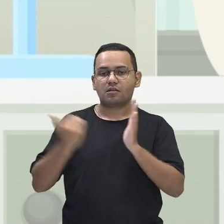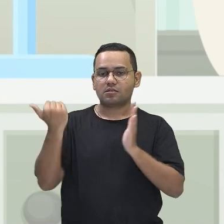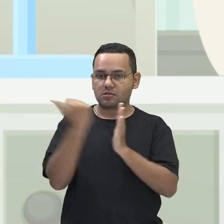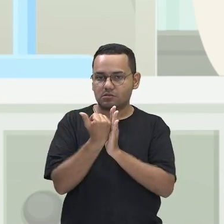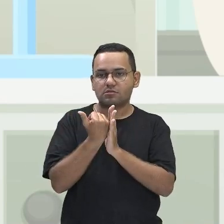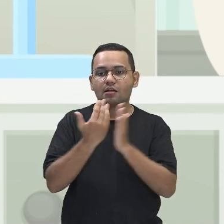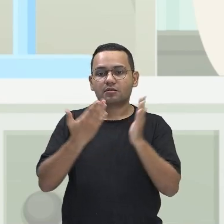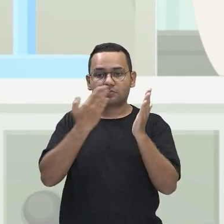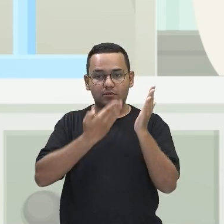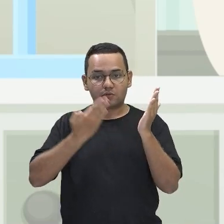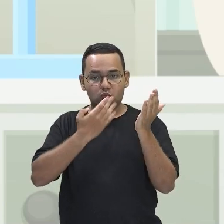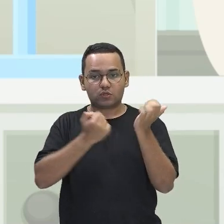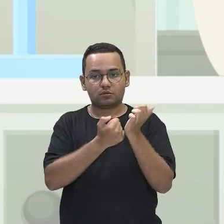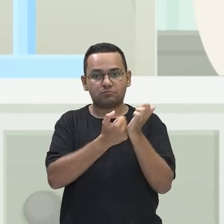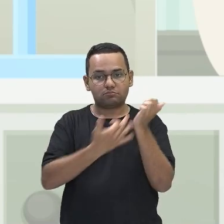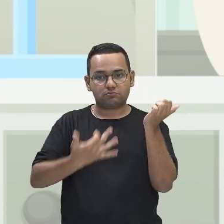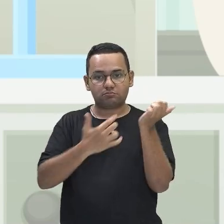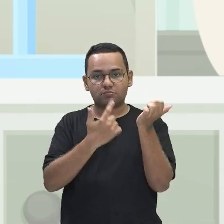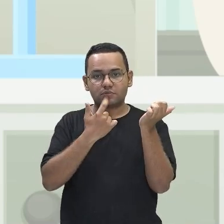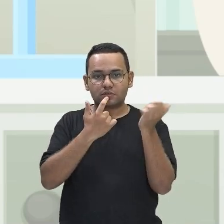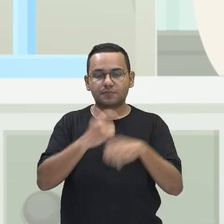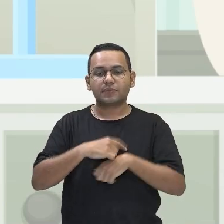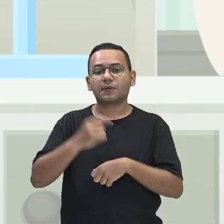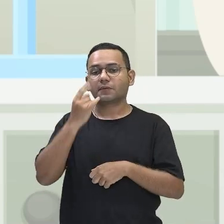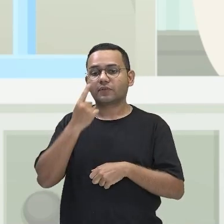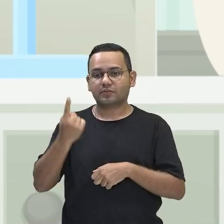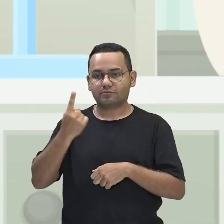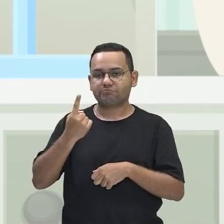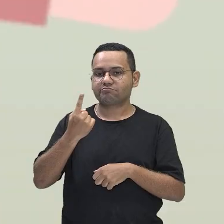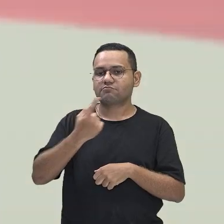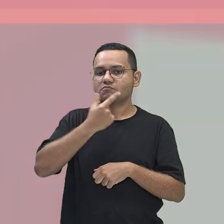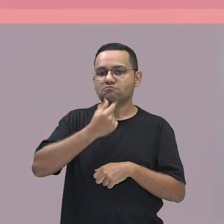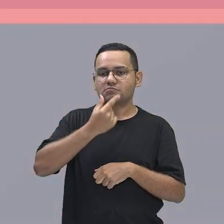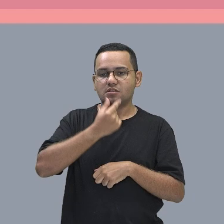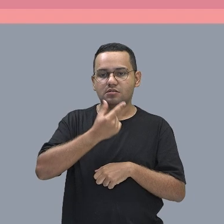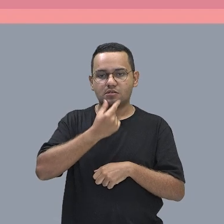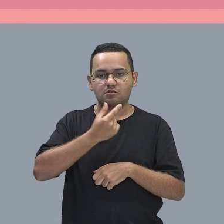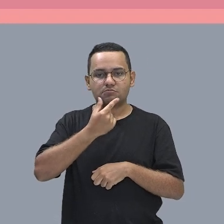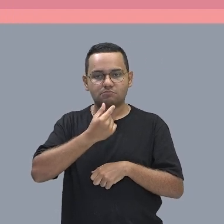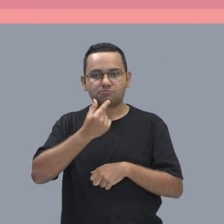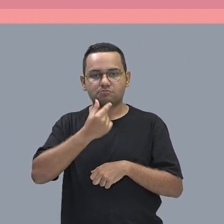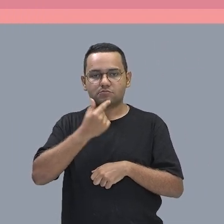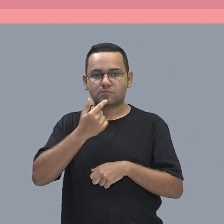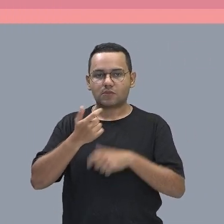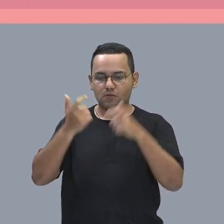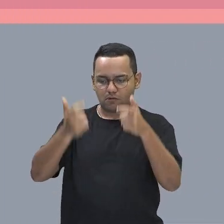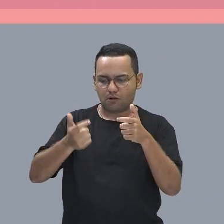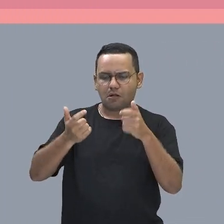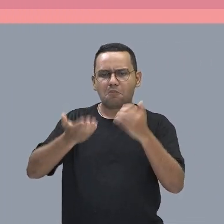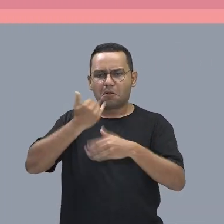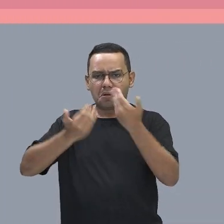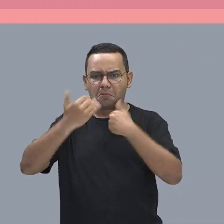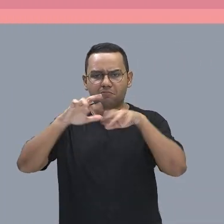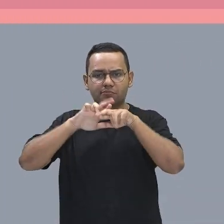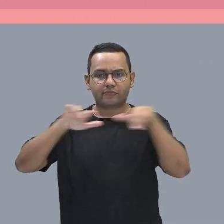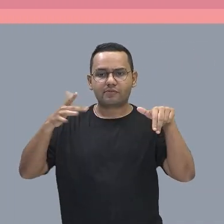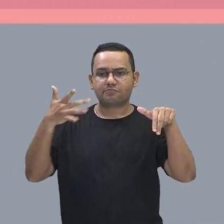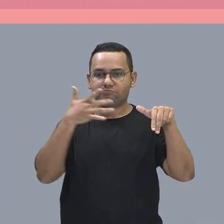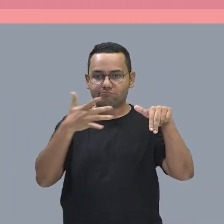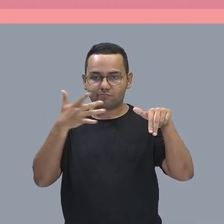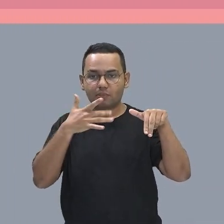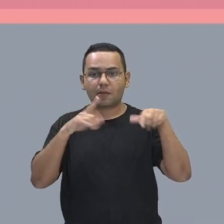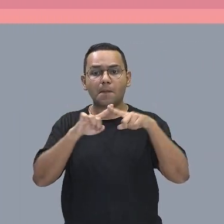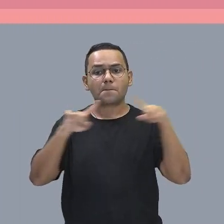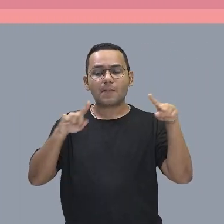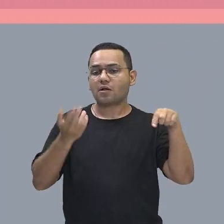sangue. Temos aí um garotinho numa padaria, uma confeitaria, comendo muitas coisas gostosas. E esse